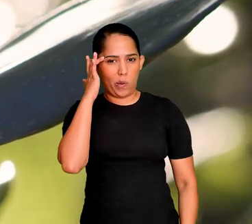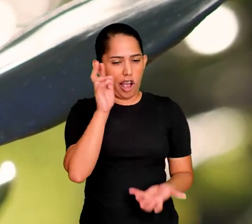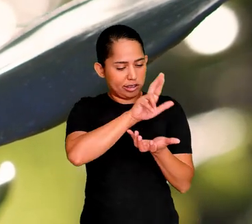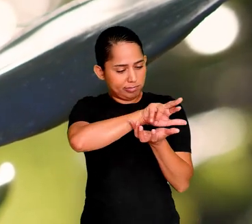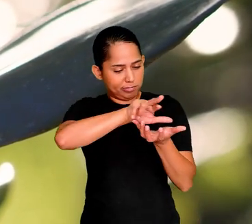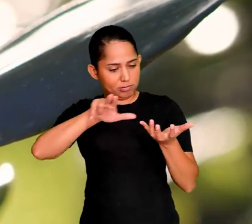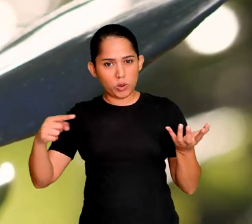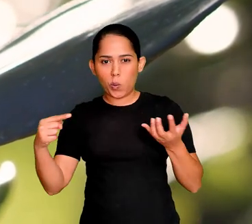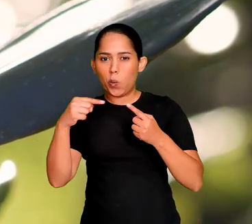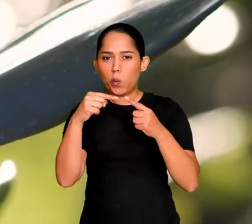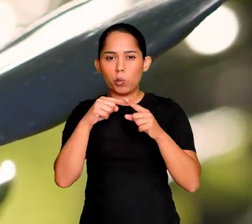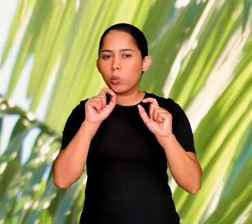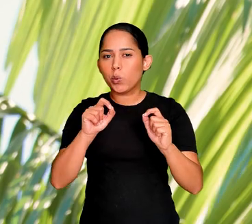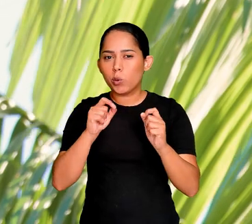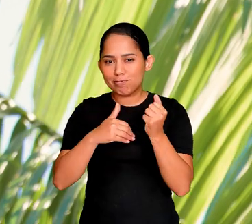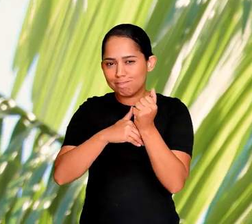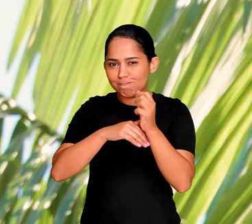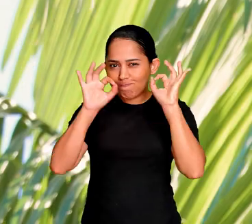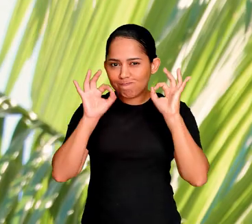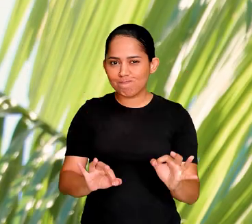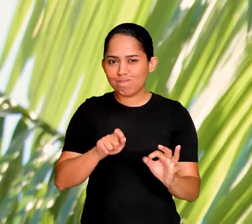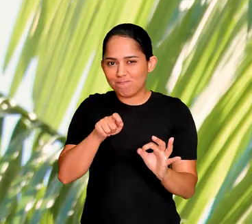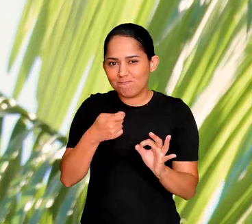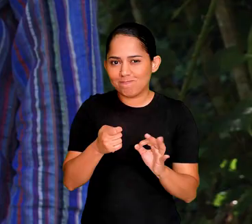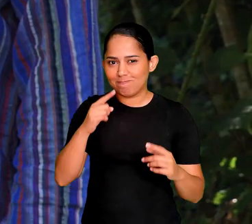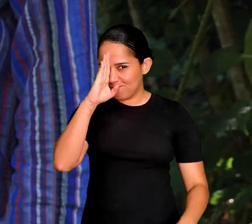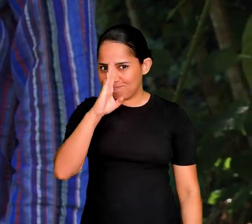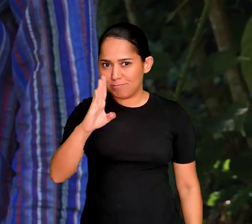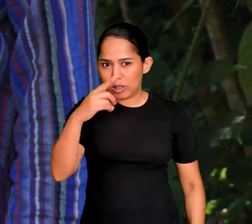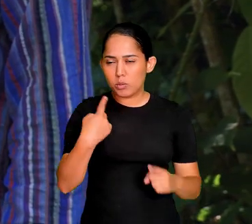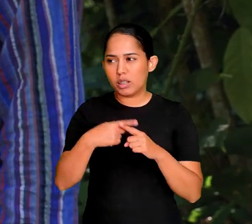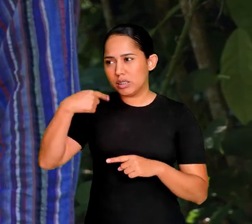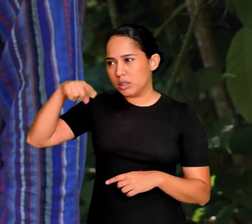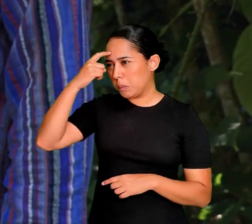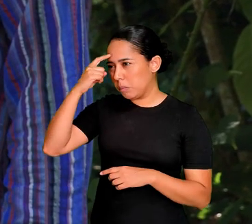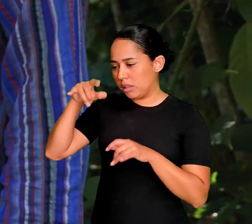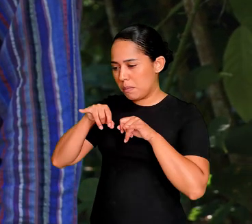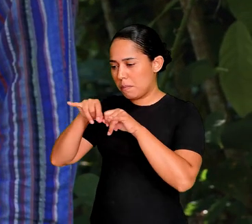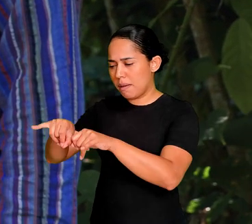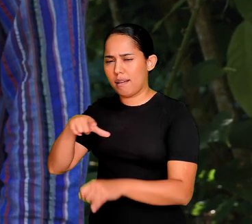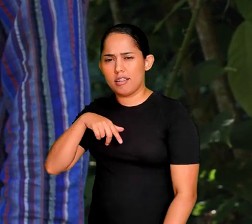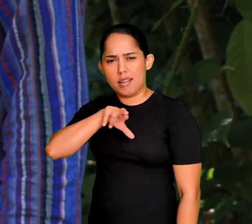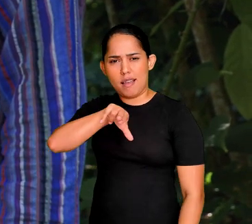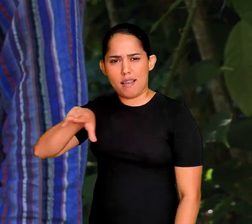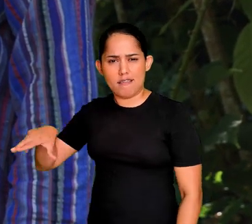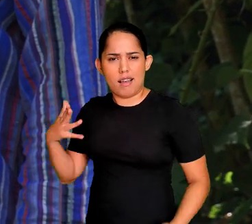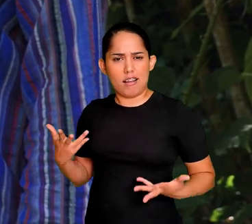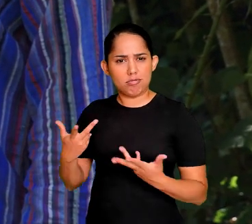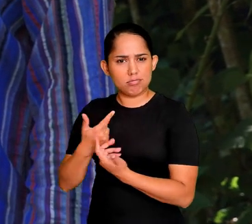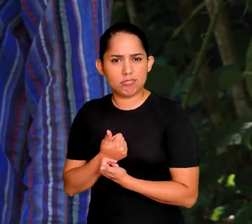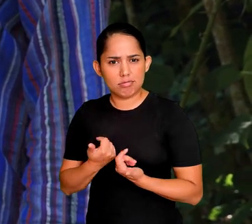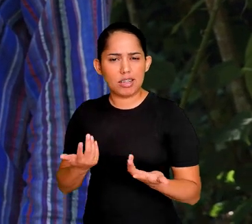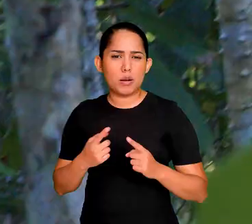Eu acho que biodiversidade é a chave, né? Porque a gente acha que tem muita coisa no supermercado, a gente acha que a variedade ali